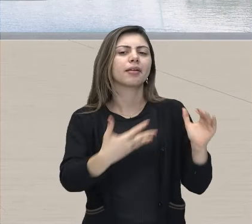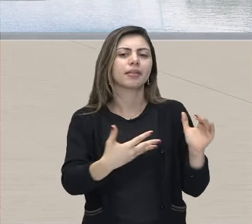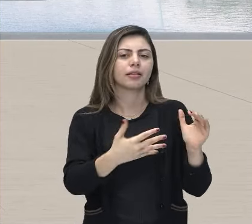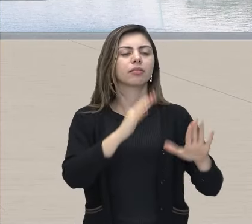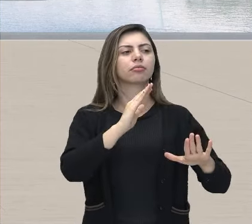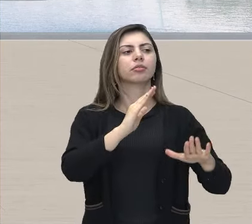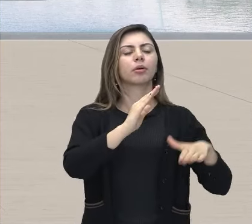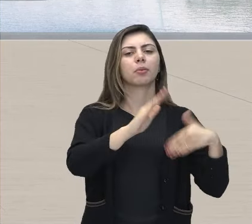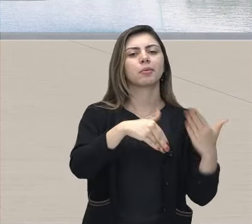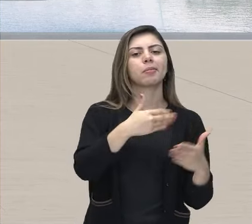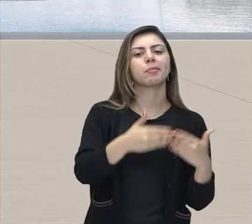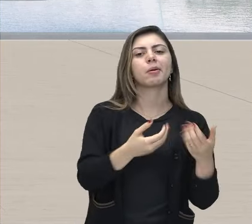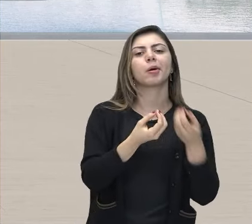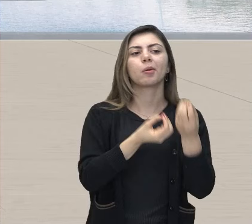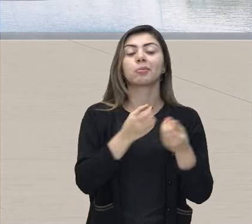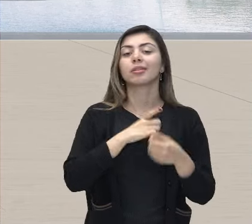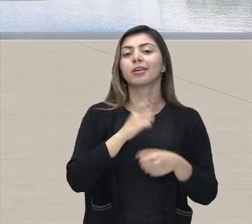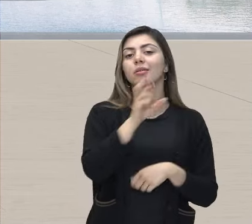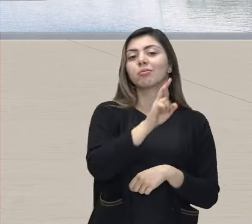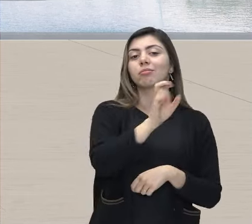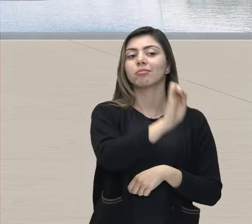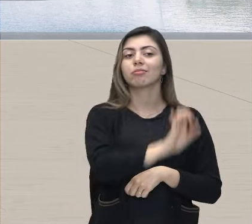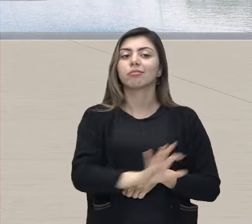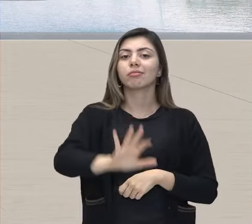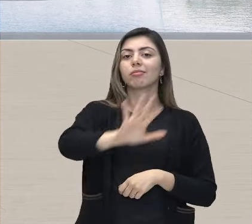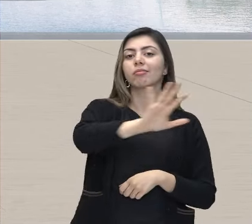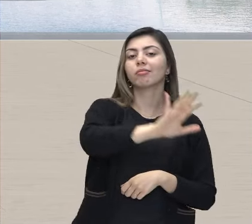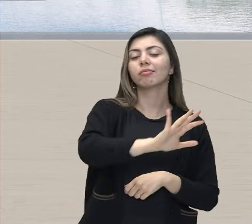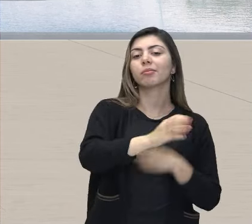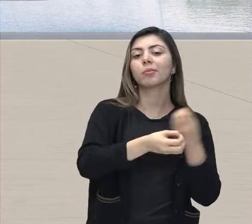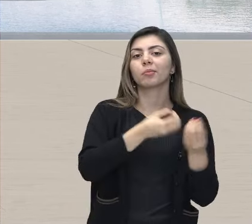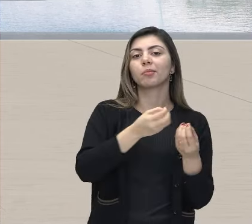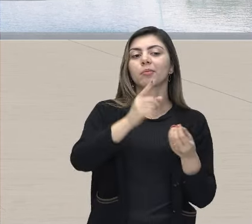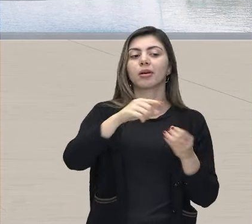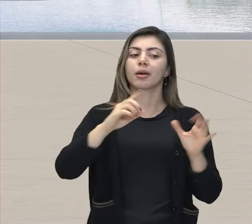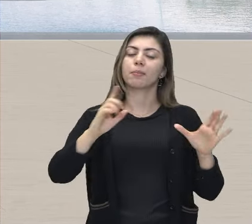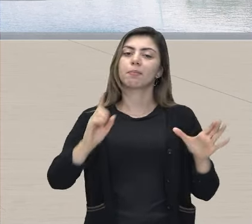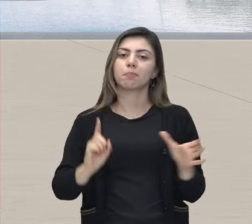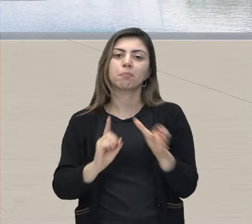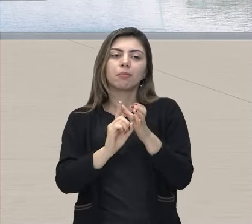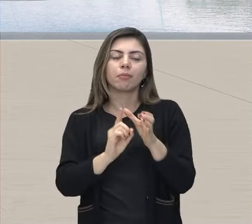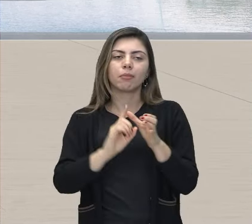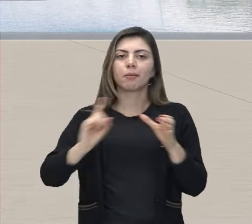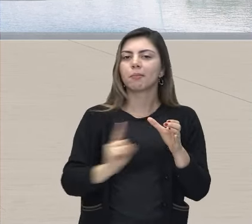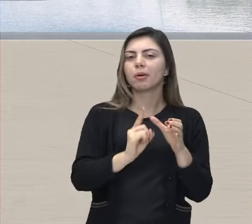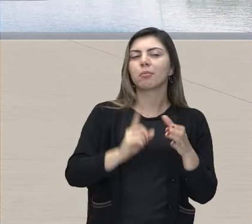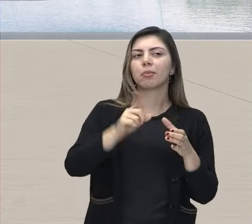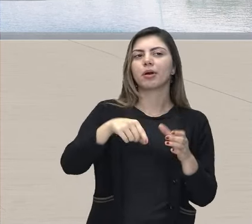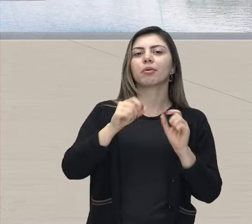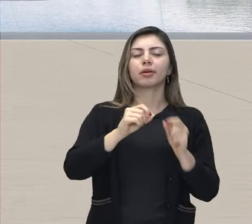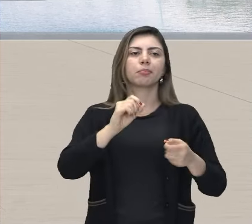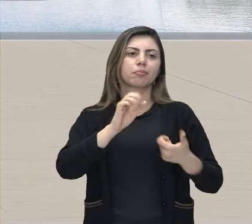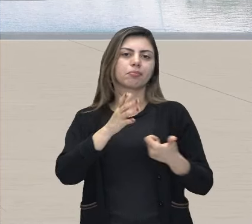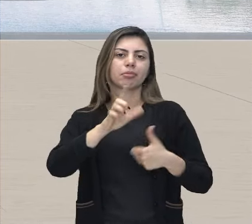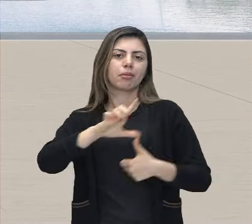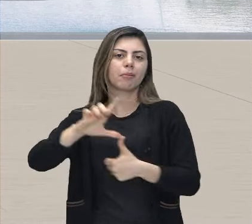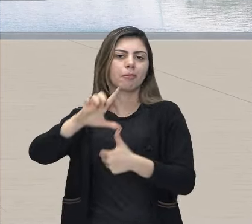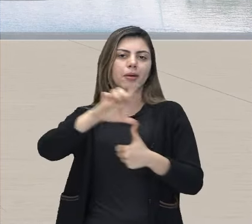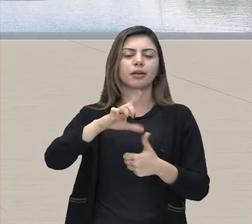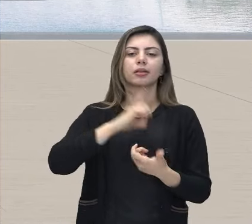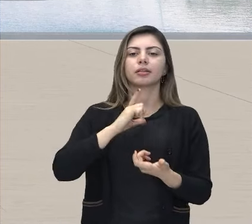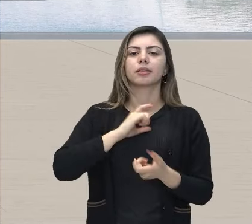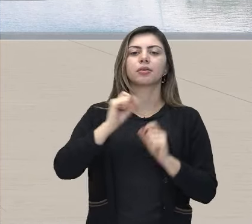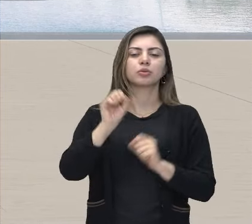indo também para uma regionalização que vai ser a América Latina, né? Pegando os países da América do Sul, da